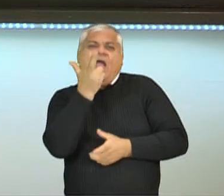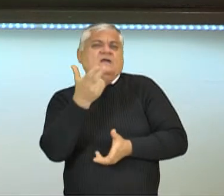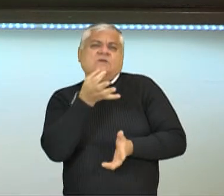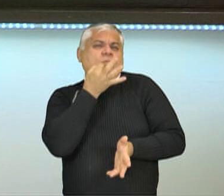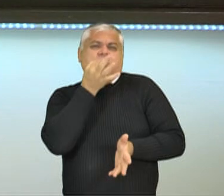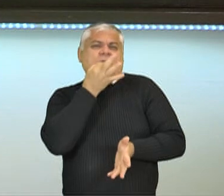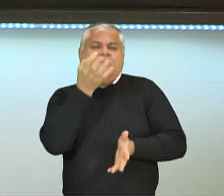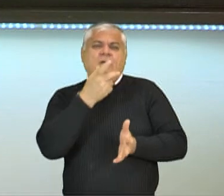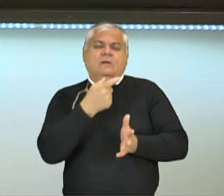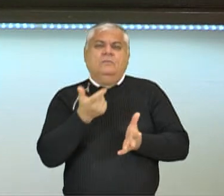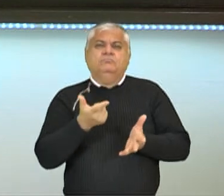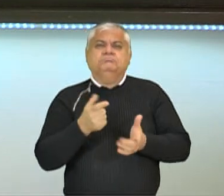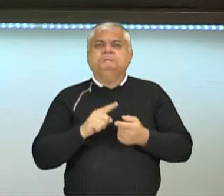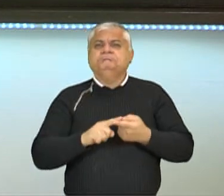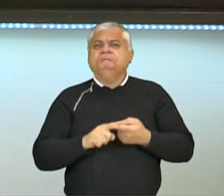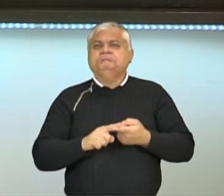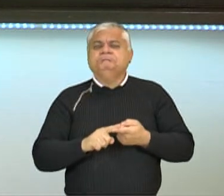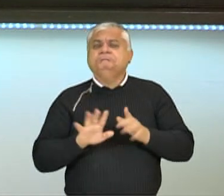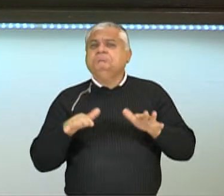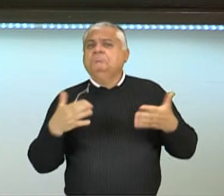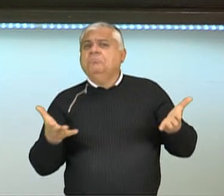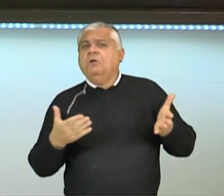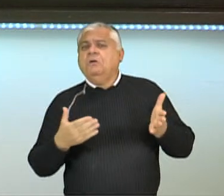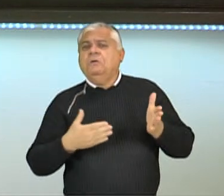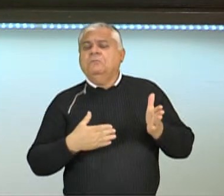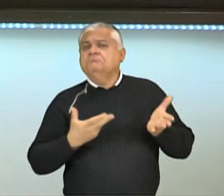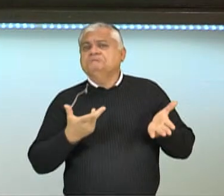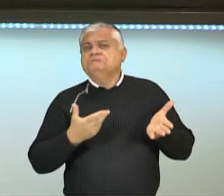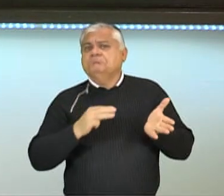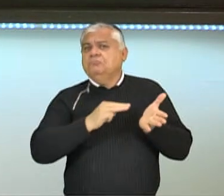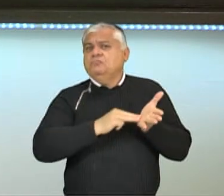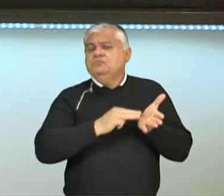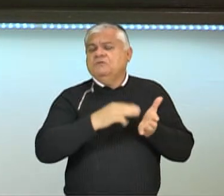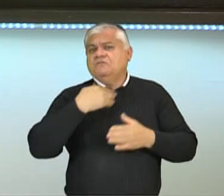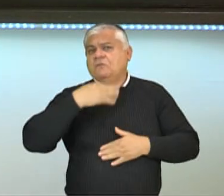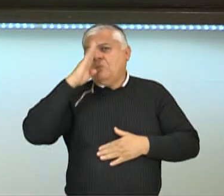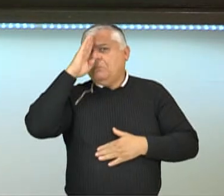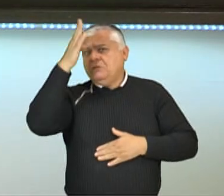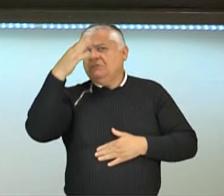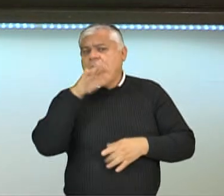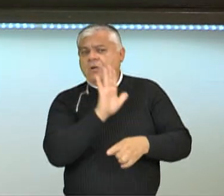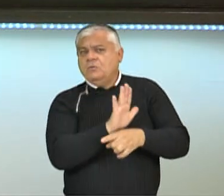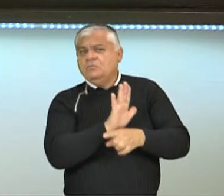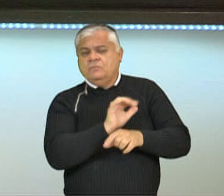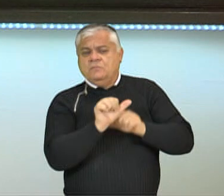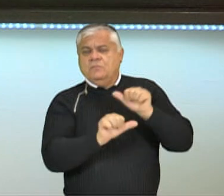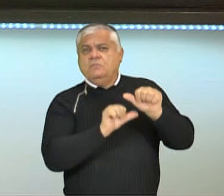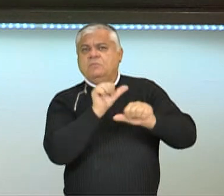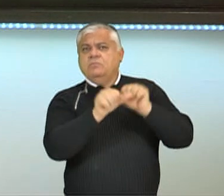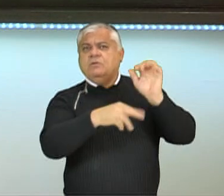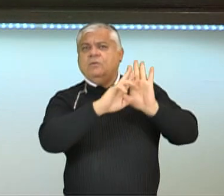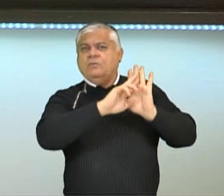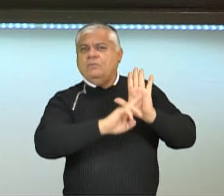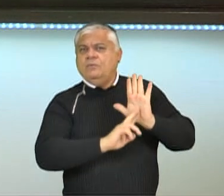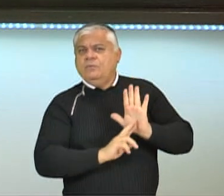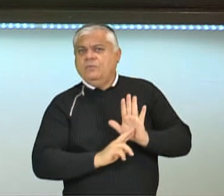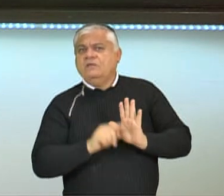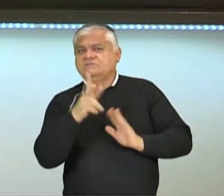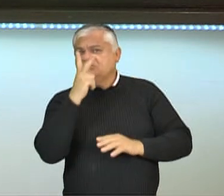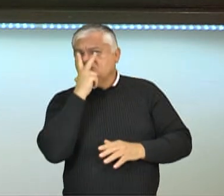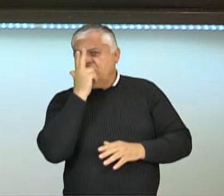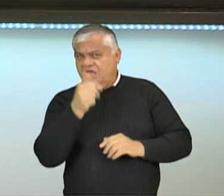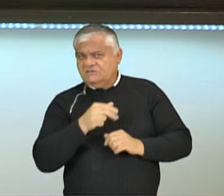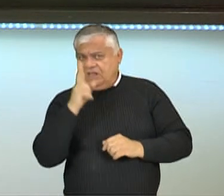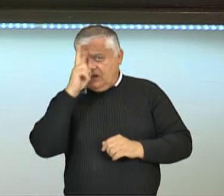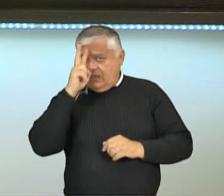acha com relação a isso. Quais os principais motivos que contribuíram para as principais mudanças na regra do vôlei? O que você acha?